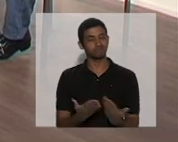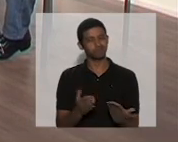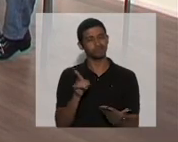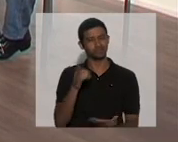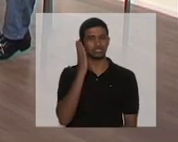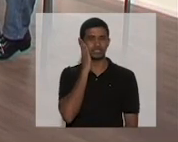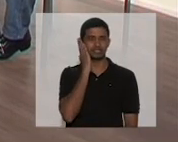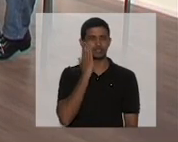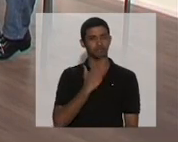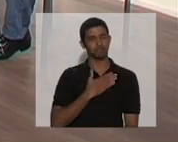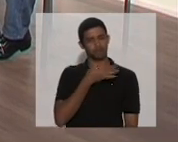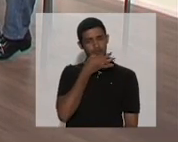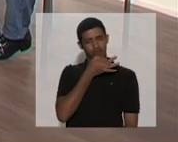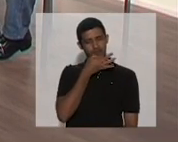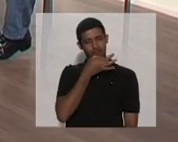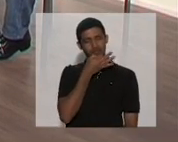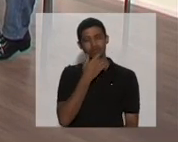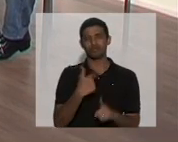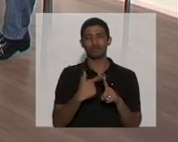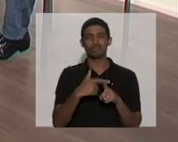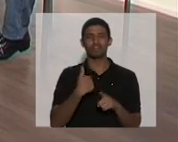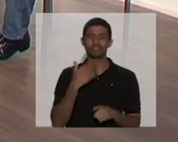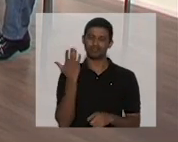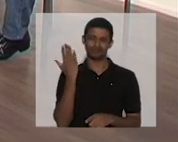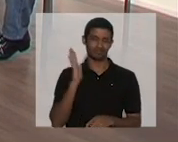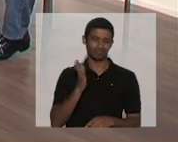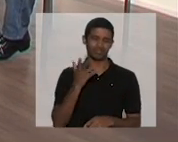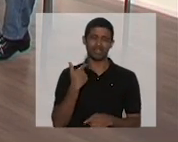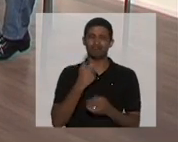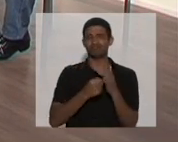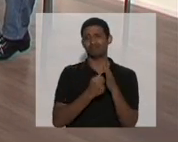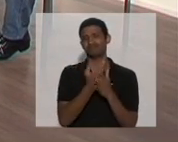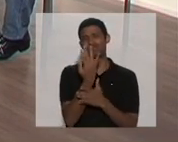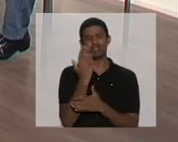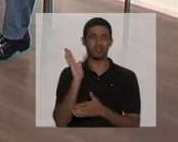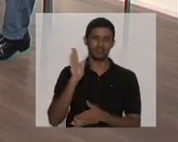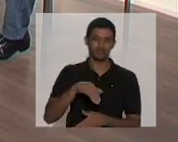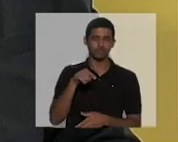e você sabe da minha opinião várias vezes participando aqui,